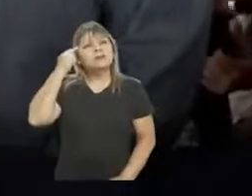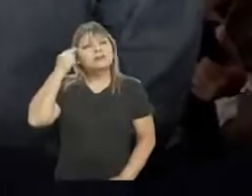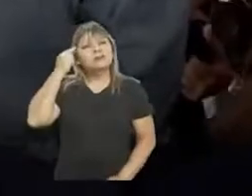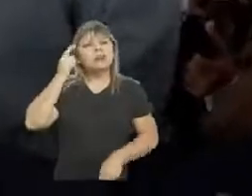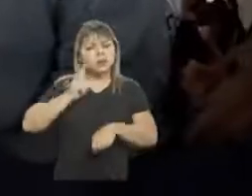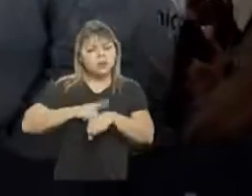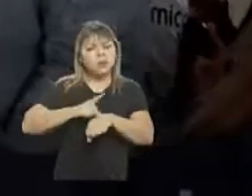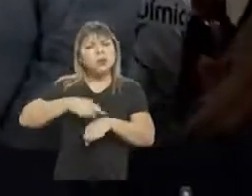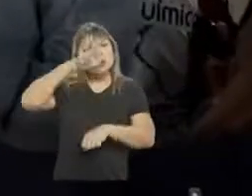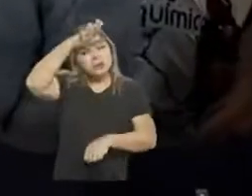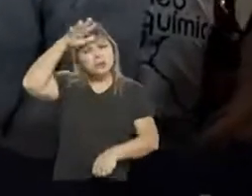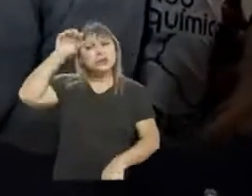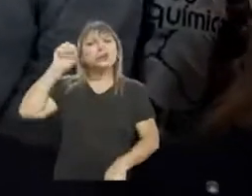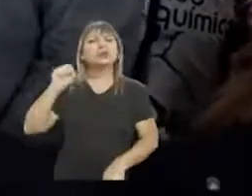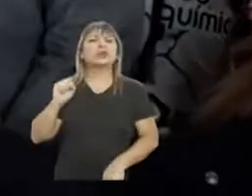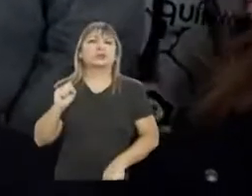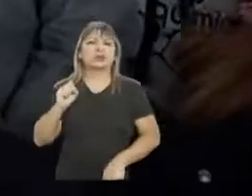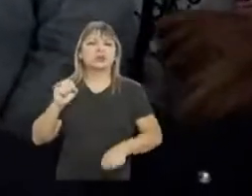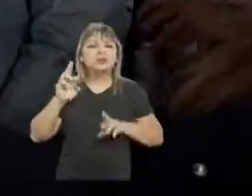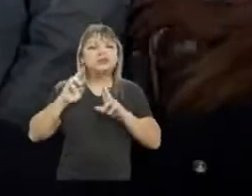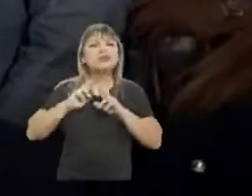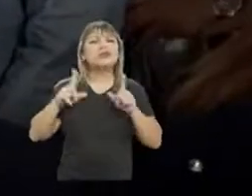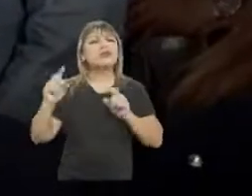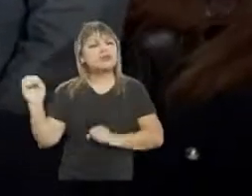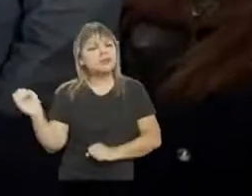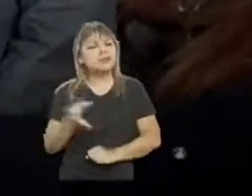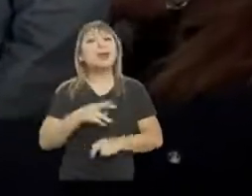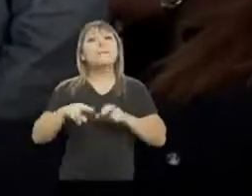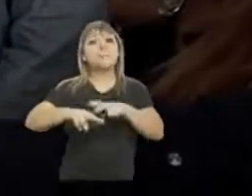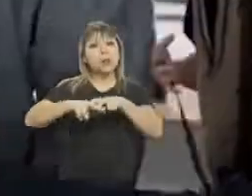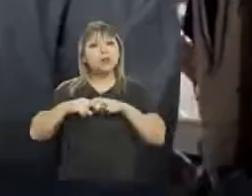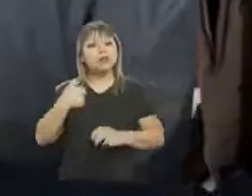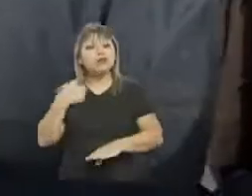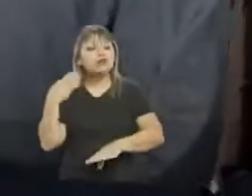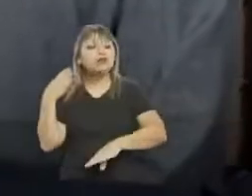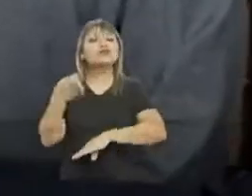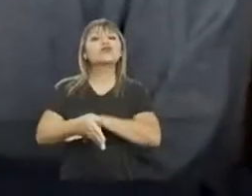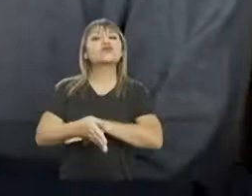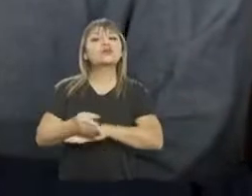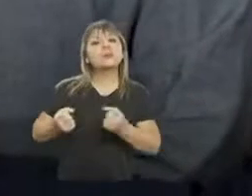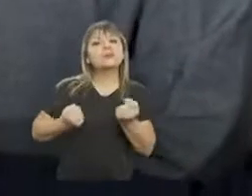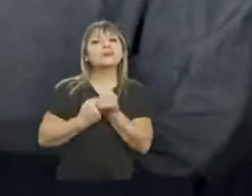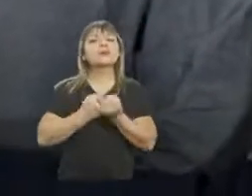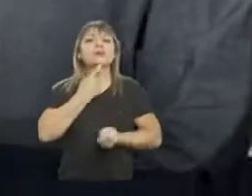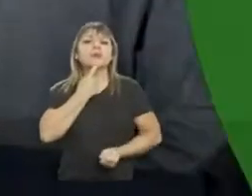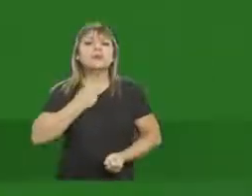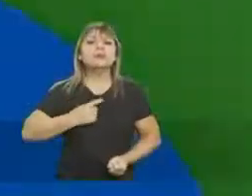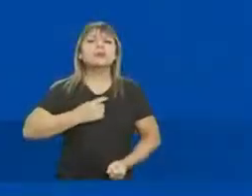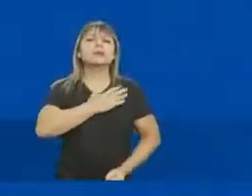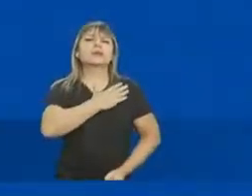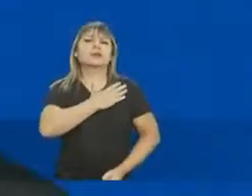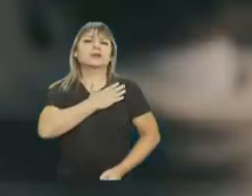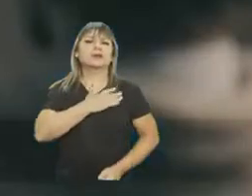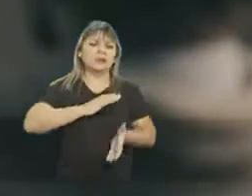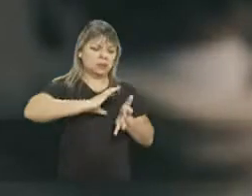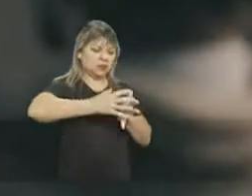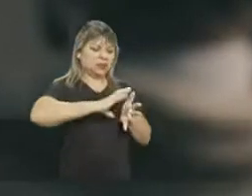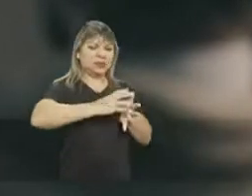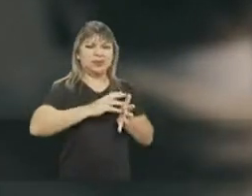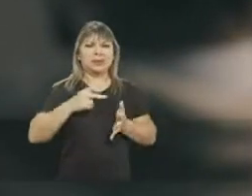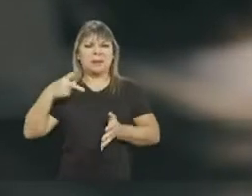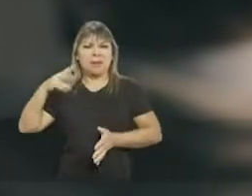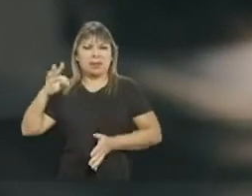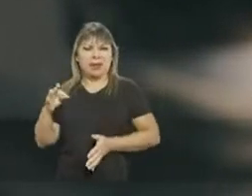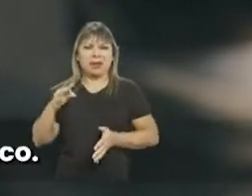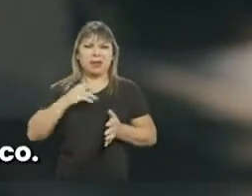Eu acho que está na hora do Mato Grosso do Sul se modernizar. É por isso que eu vim aqui apoiar o Capitão Contar. Essa política de PT